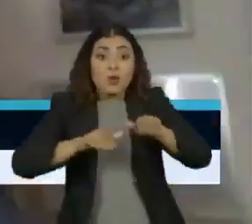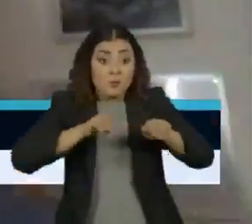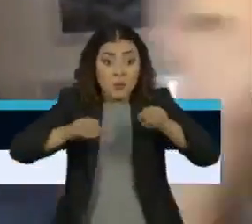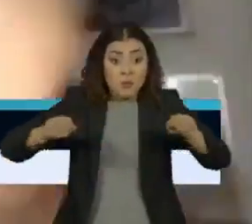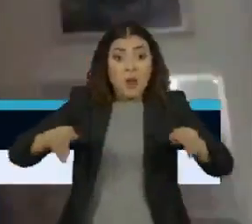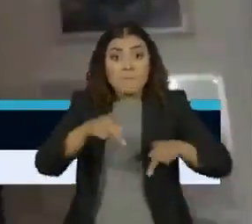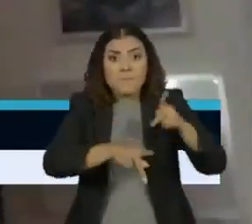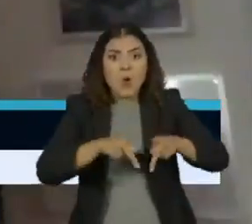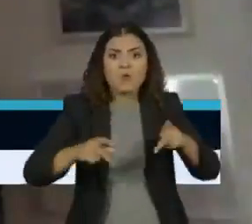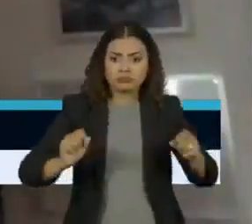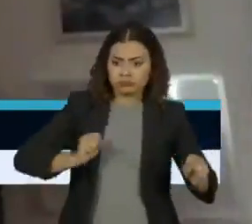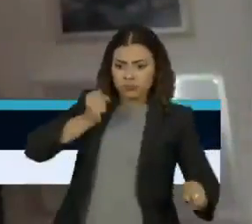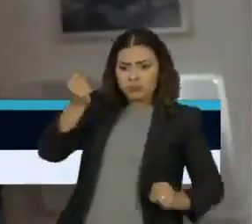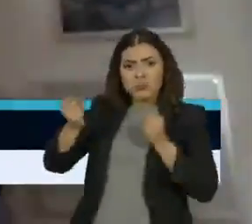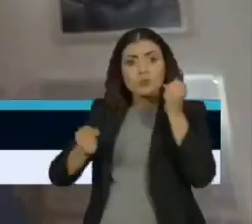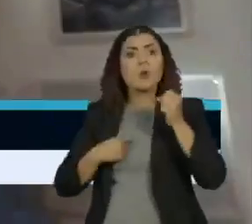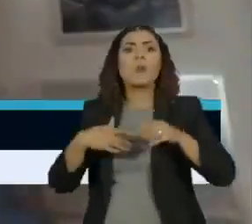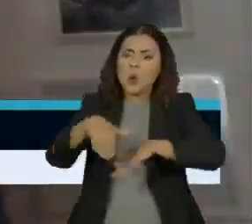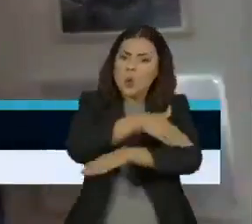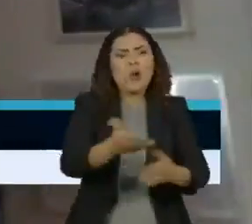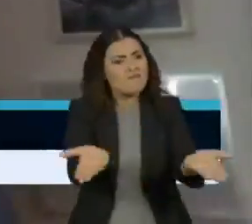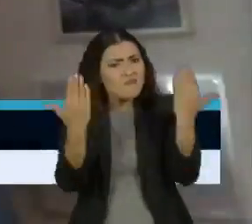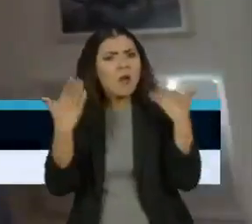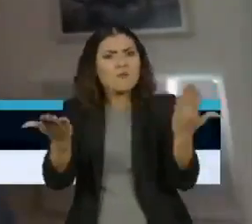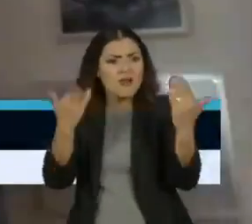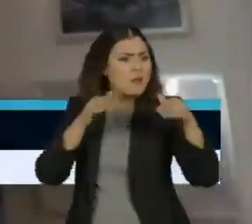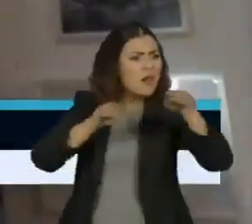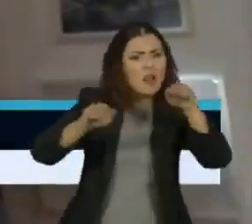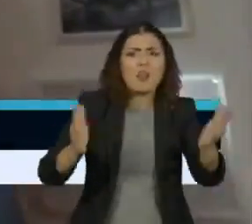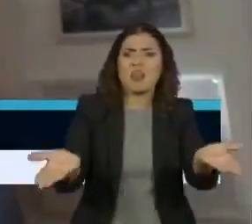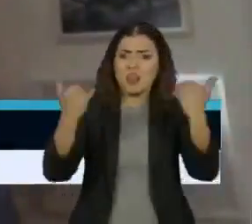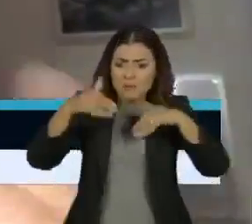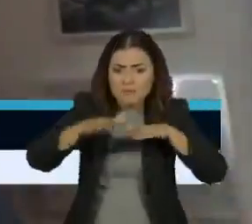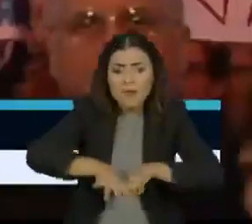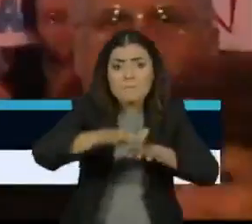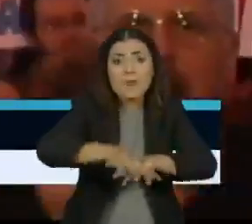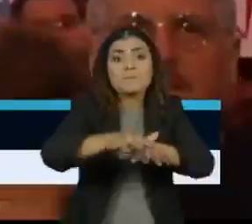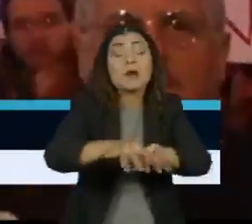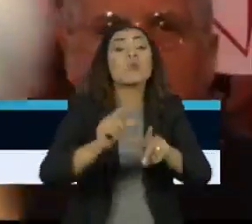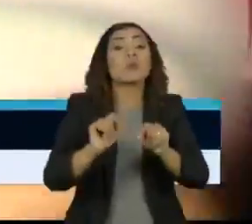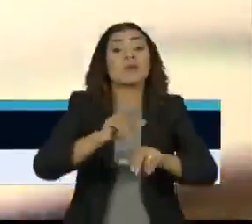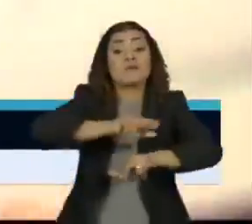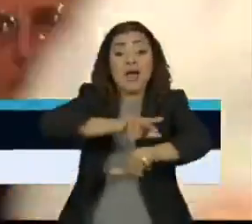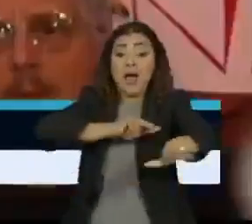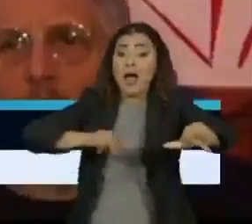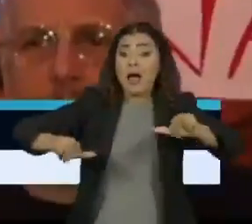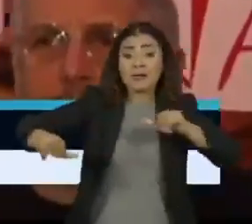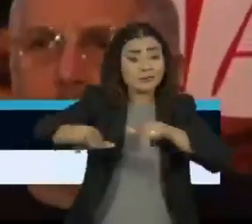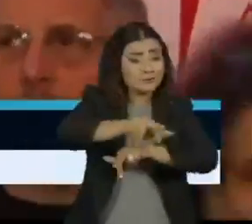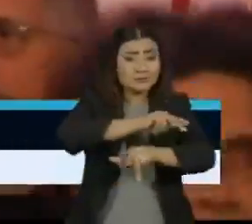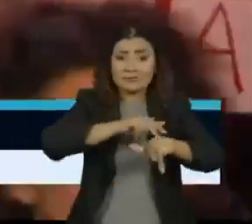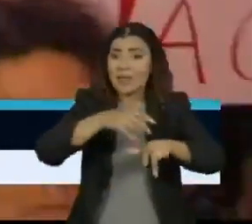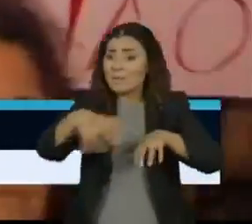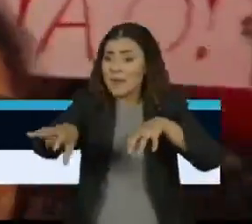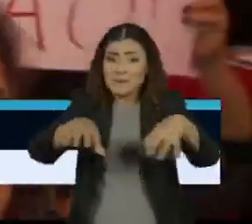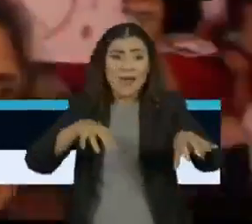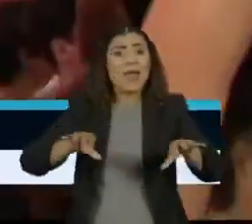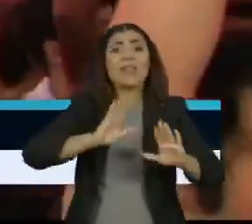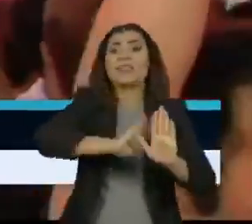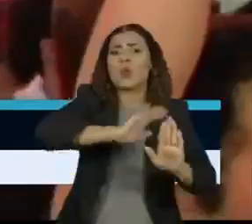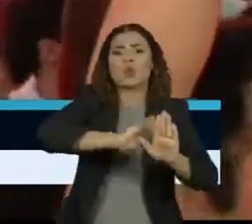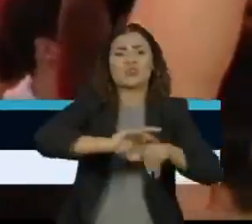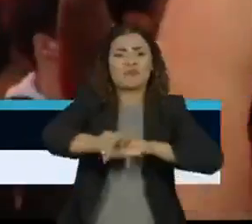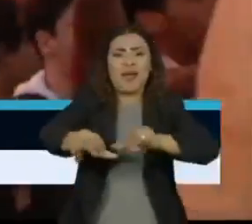para que a insatisfação venha à rua, quem veio à rua foram insatisfações das mais diferentes colorações